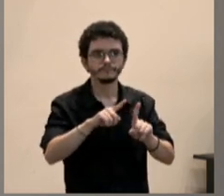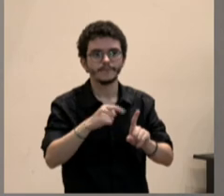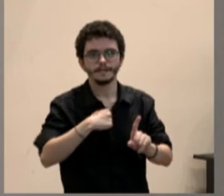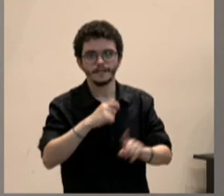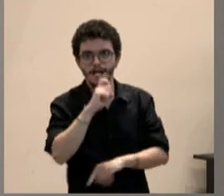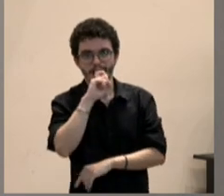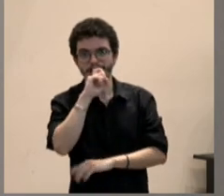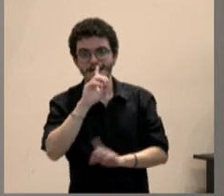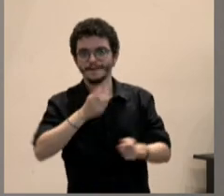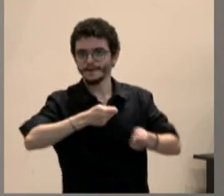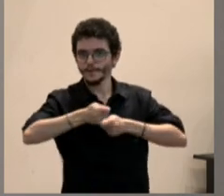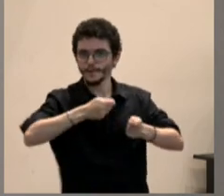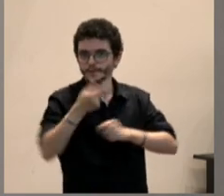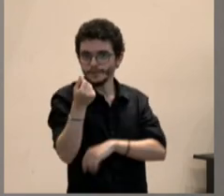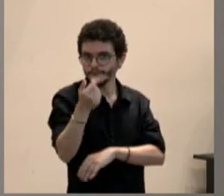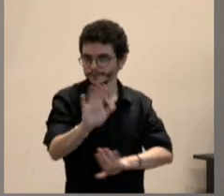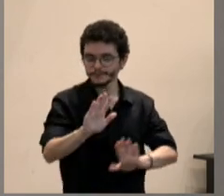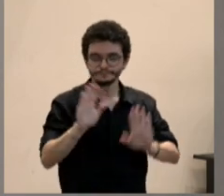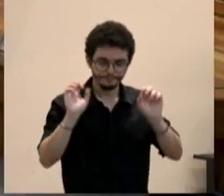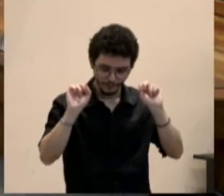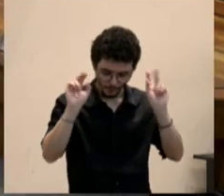aqui. Mas vamos lá.